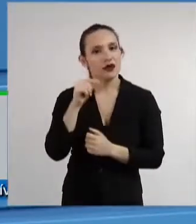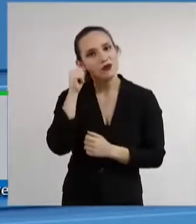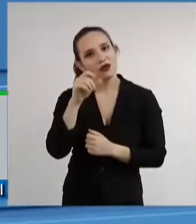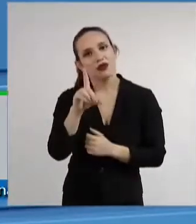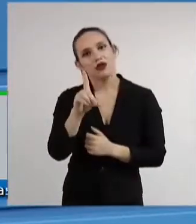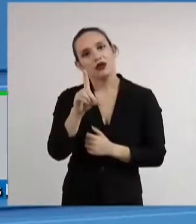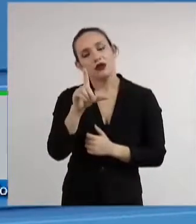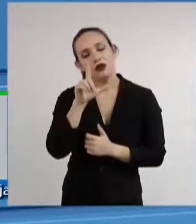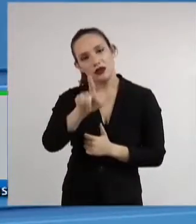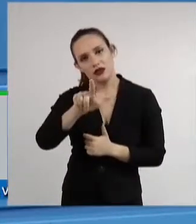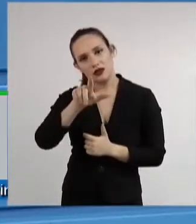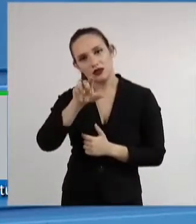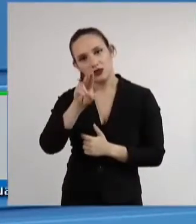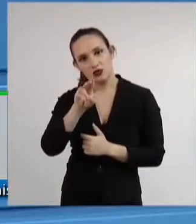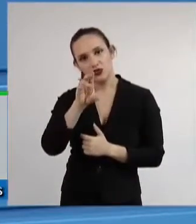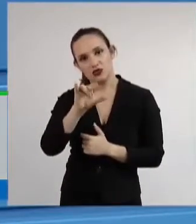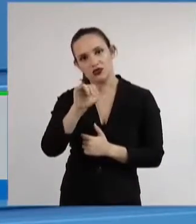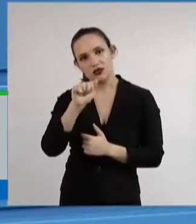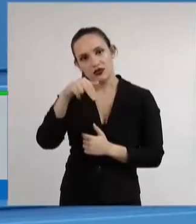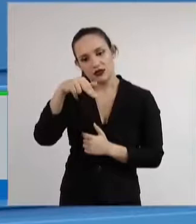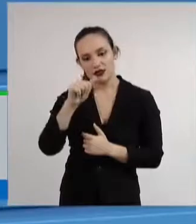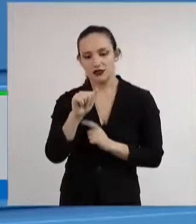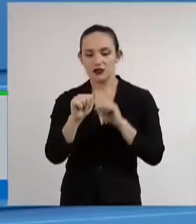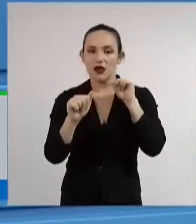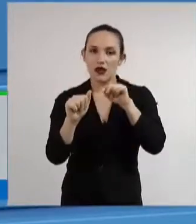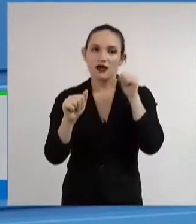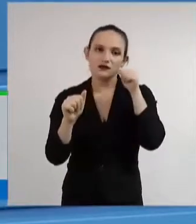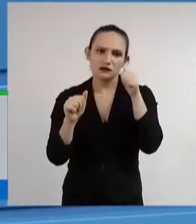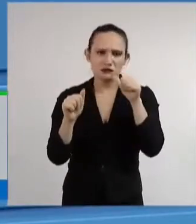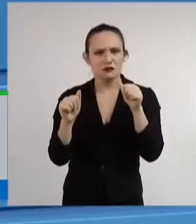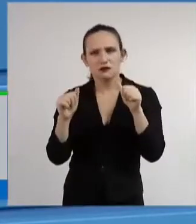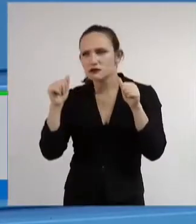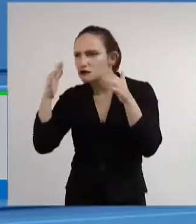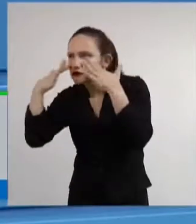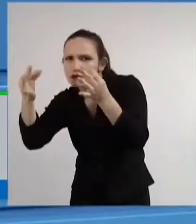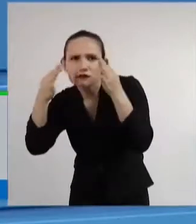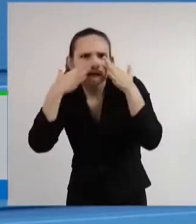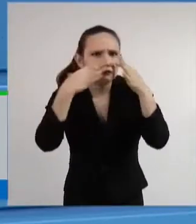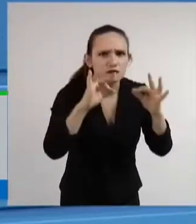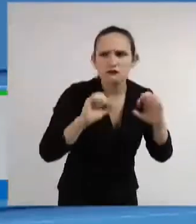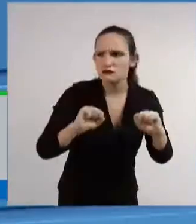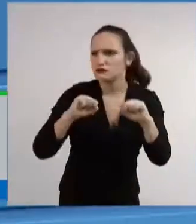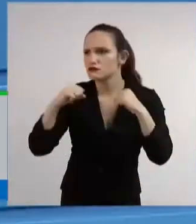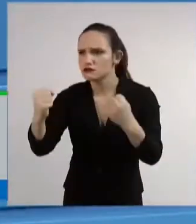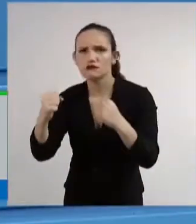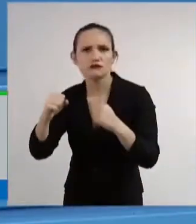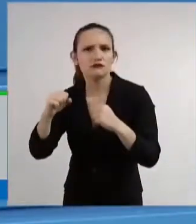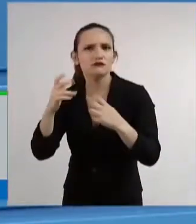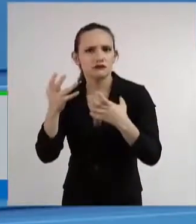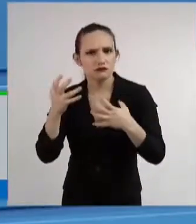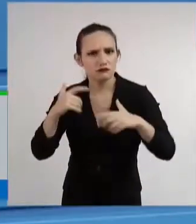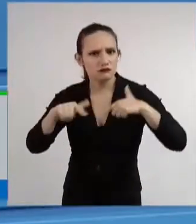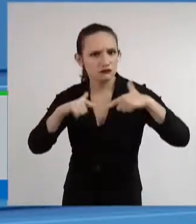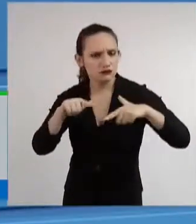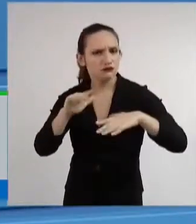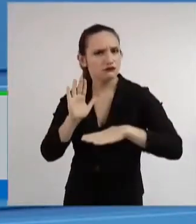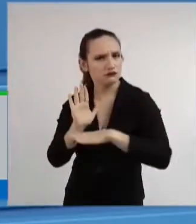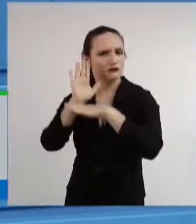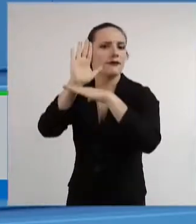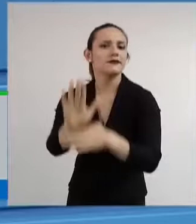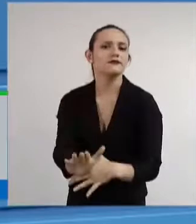é uma pessoa extremamente plugada, ligada e que faz com que esse trabalho possa